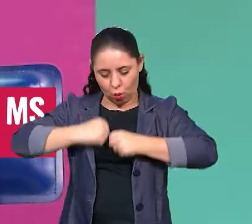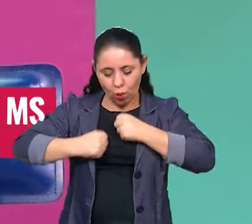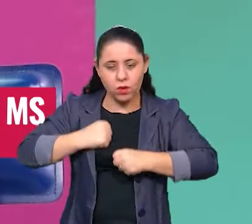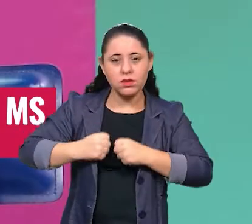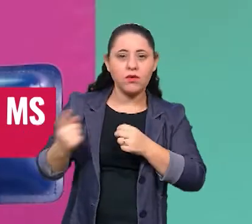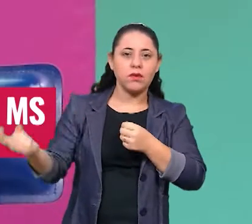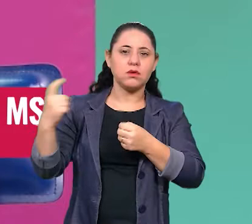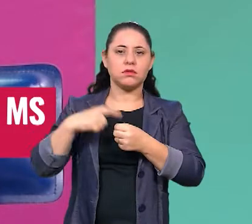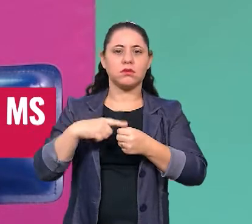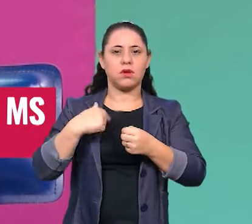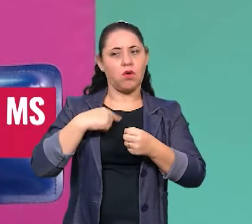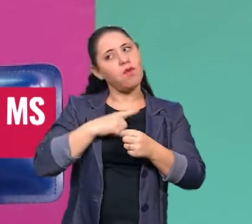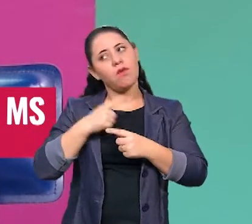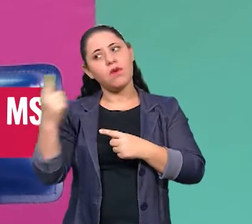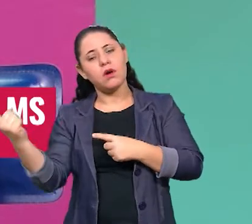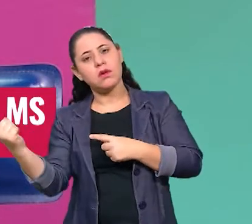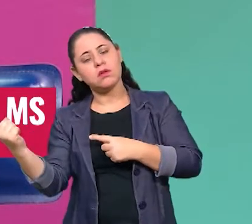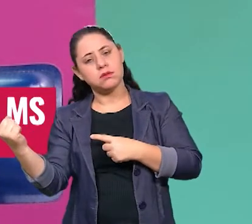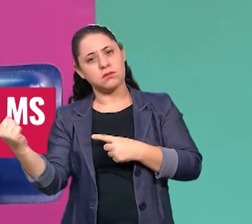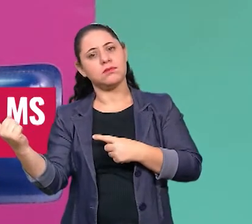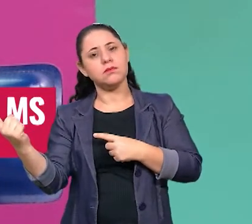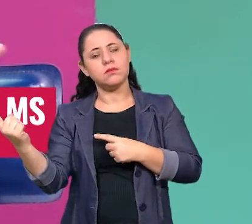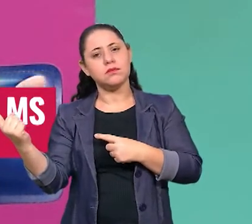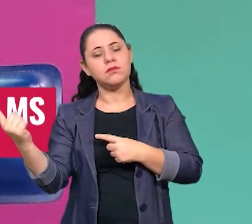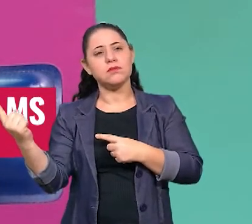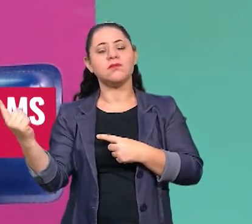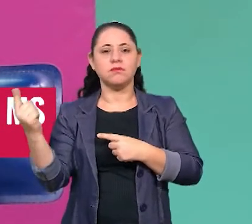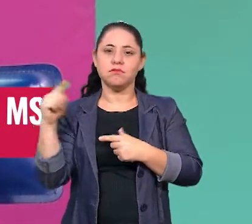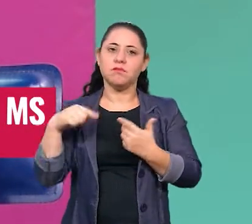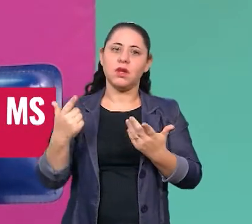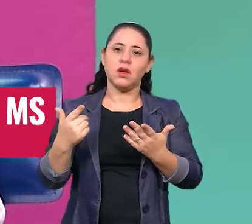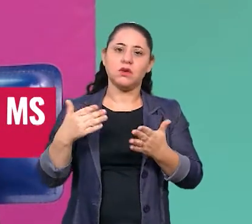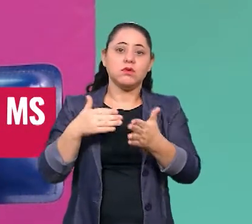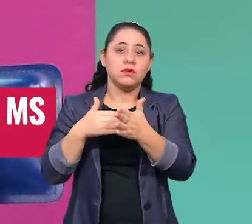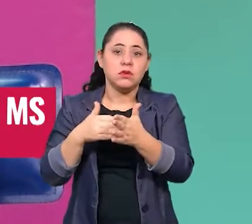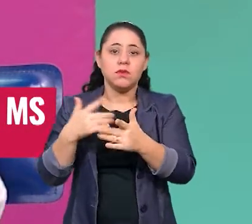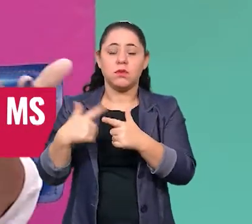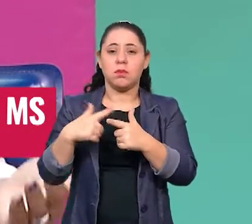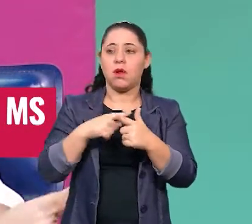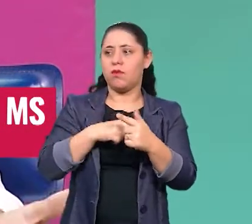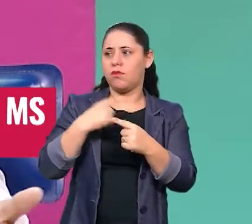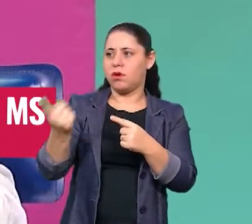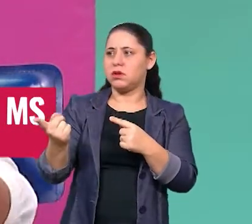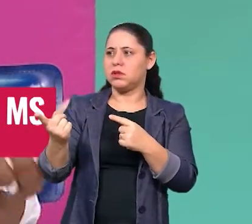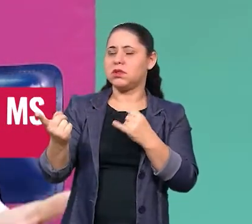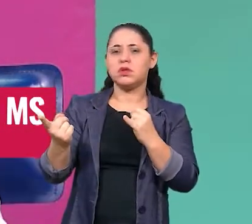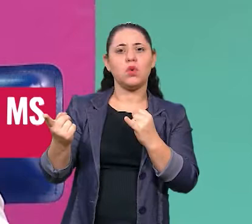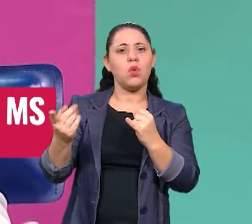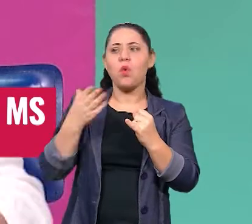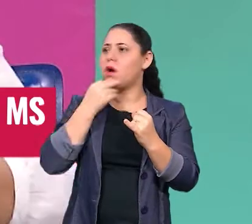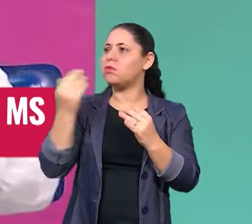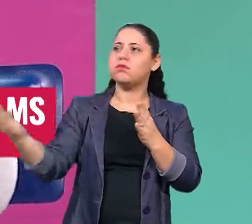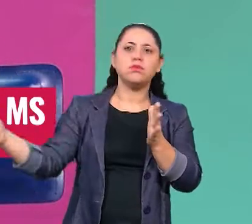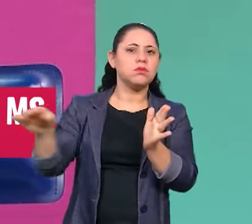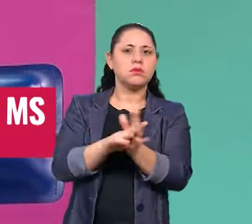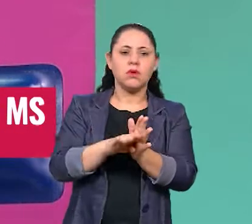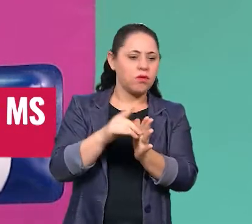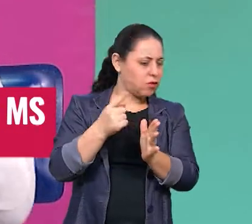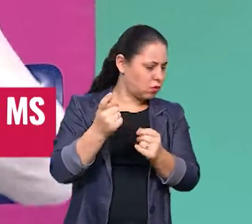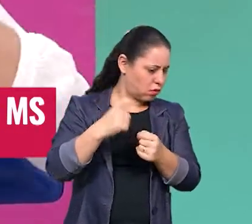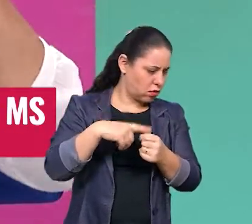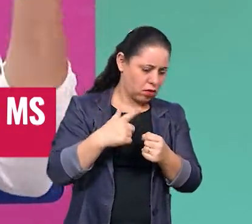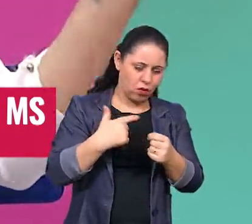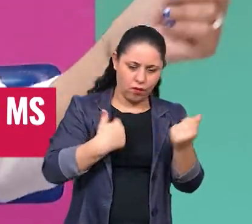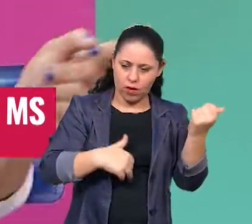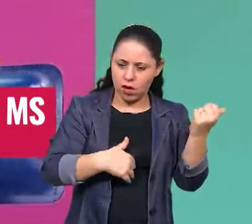E foi, né? É assim, um desafio, porque ele foi. Eu falei, se esse homem não voltar, o que eu faço com esse violão? Não sei onde ele mora. Eu falei, toca aí, professora.